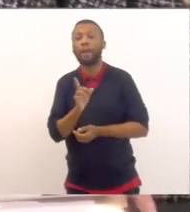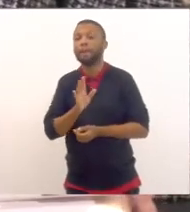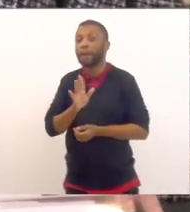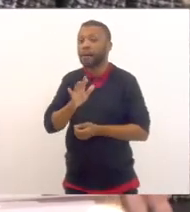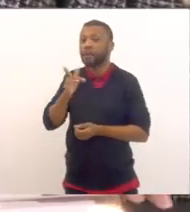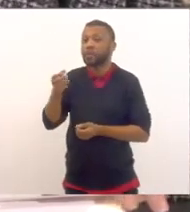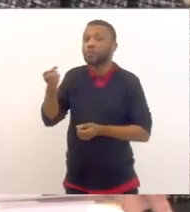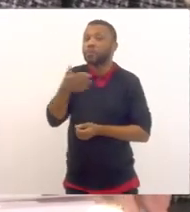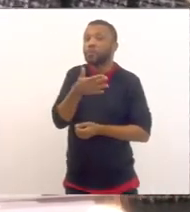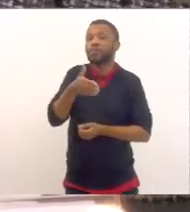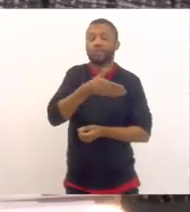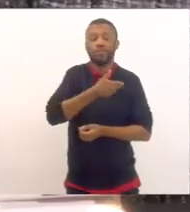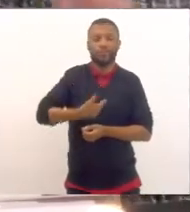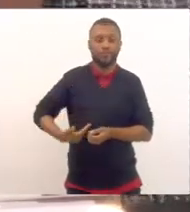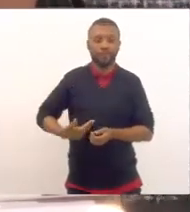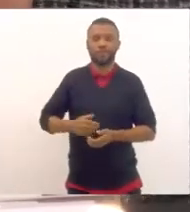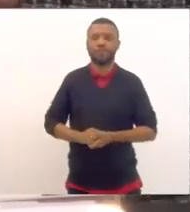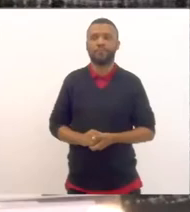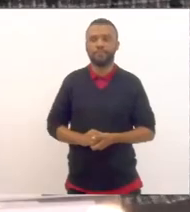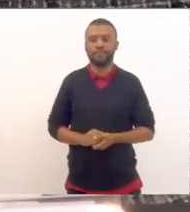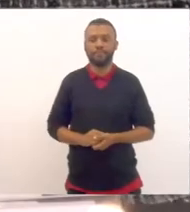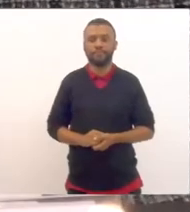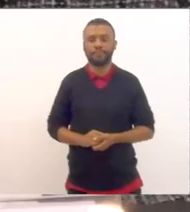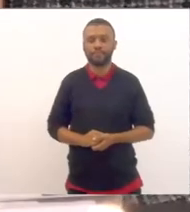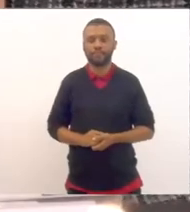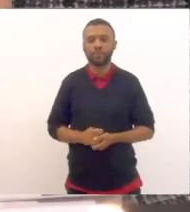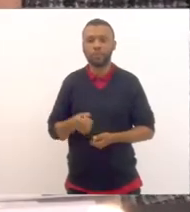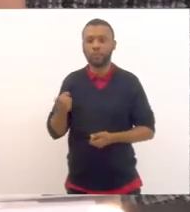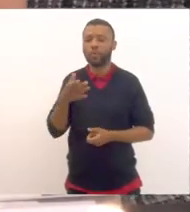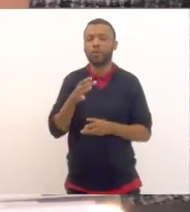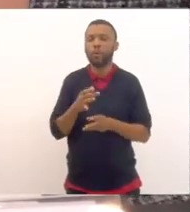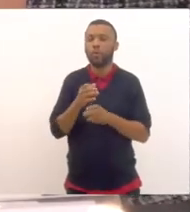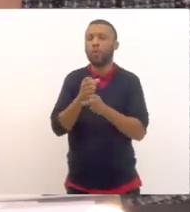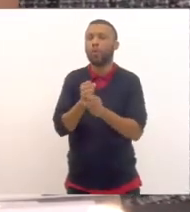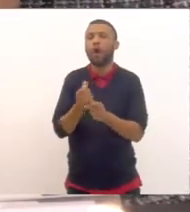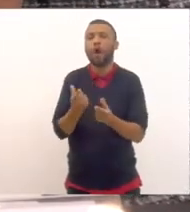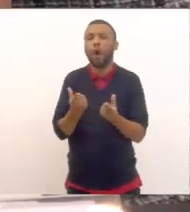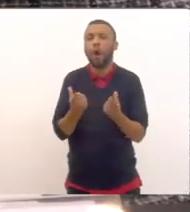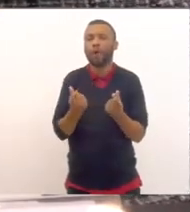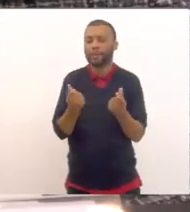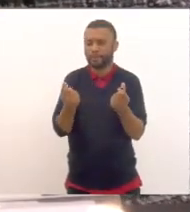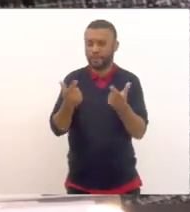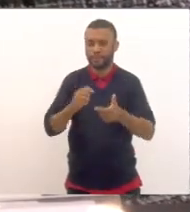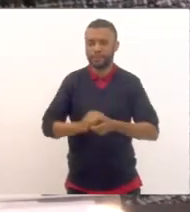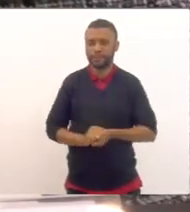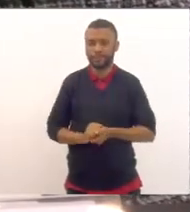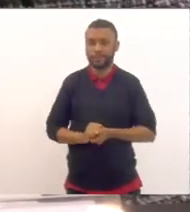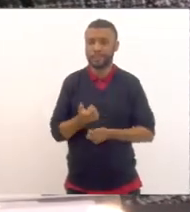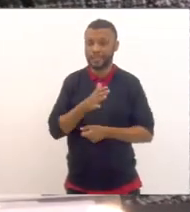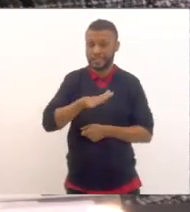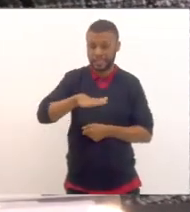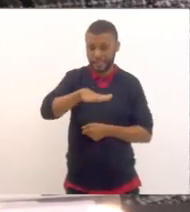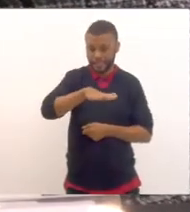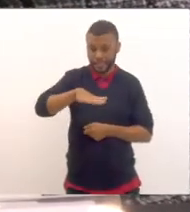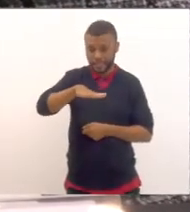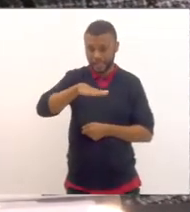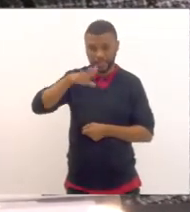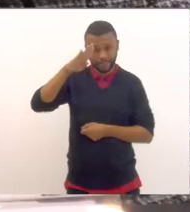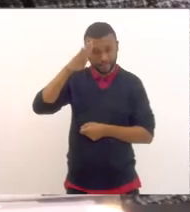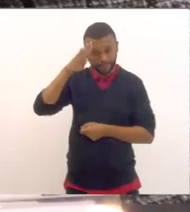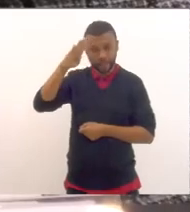governo o novo orçamento e nesses eixos prioritários